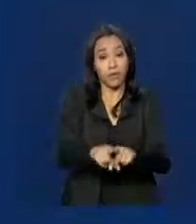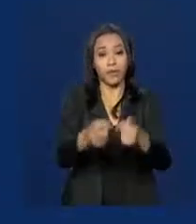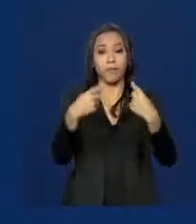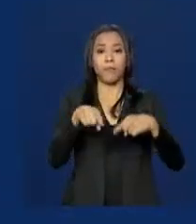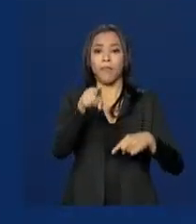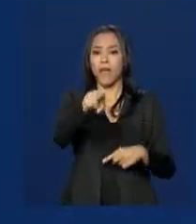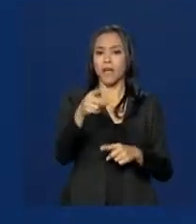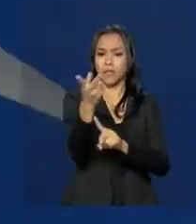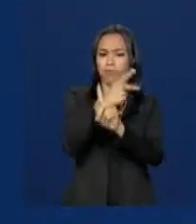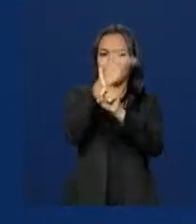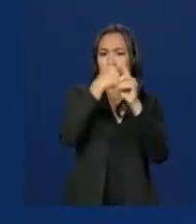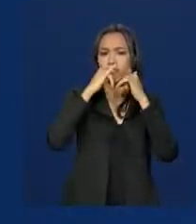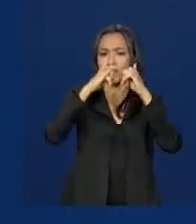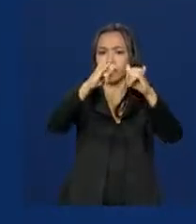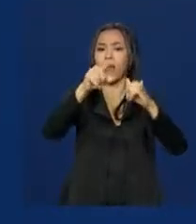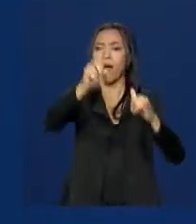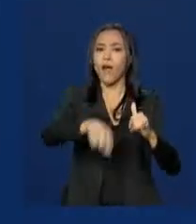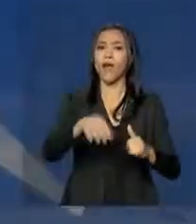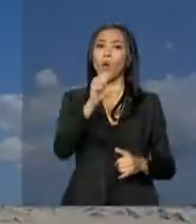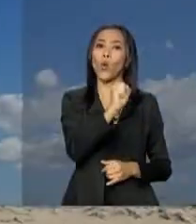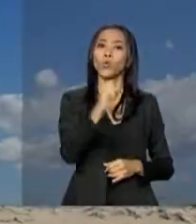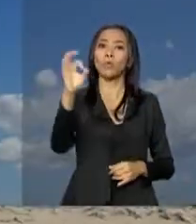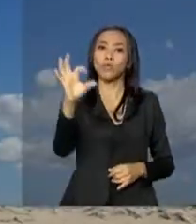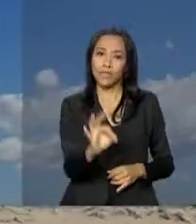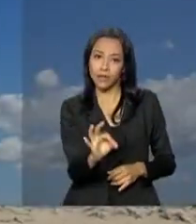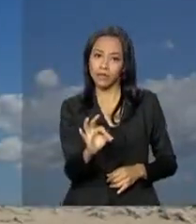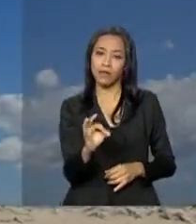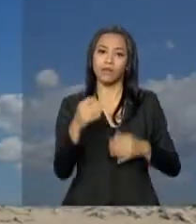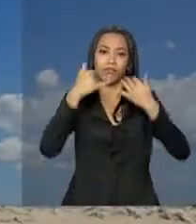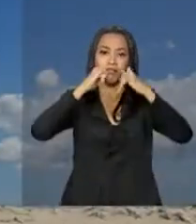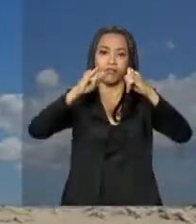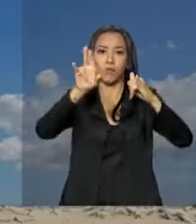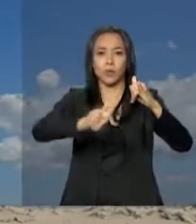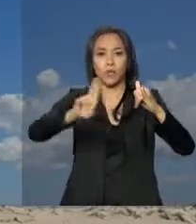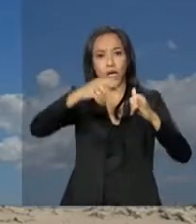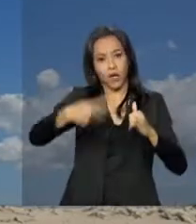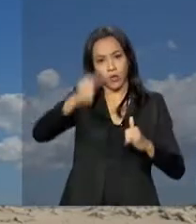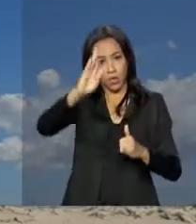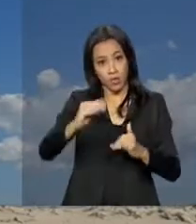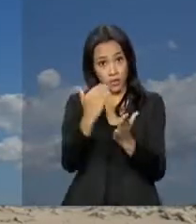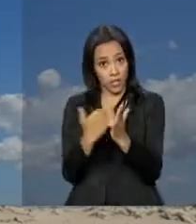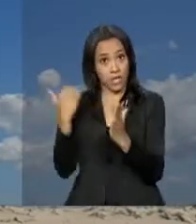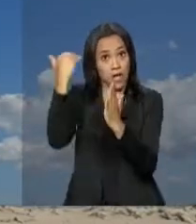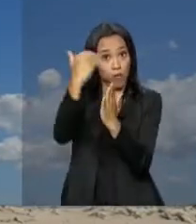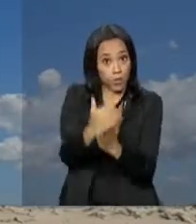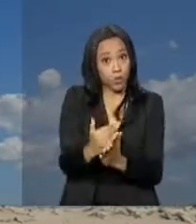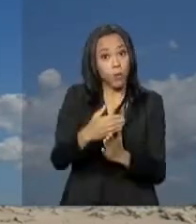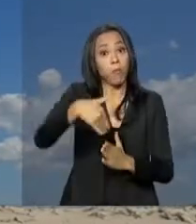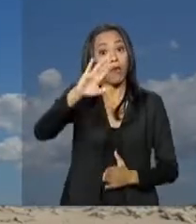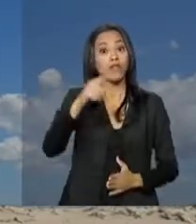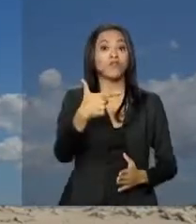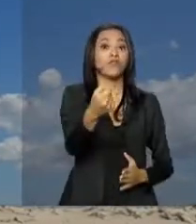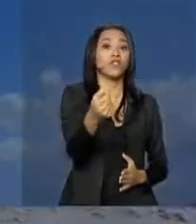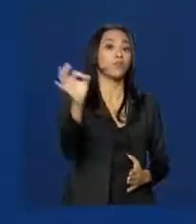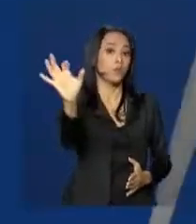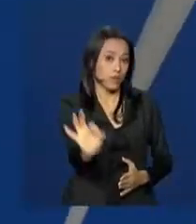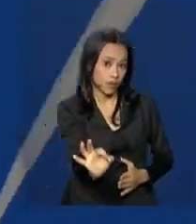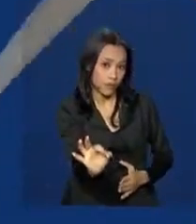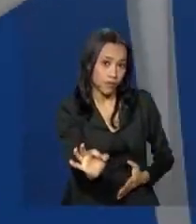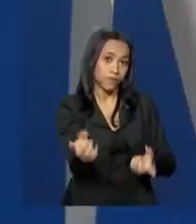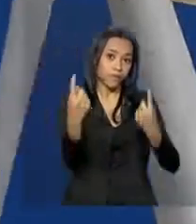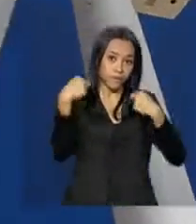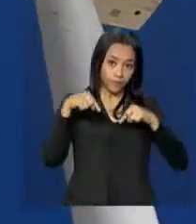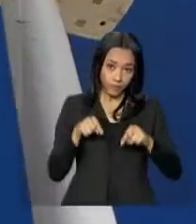cerca de 8% da energia produzida no Brasil e cresceu no último ano mais de 20%. A linha